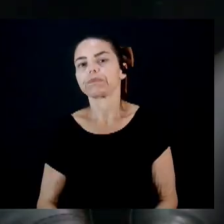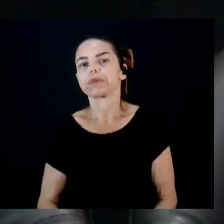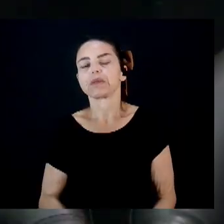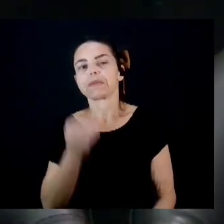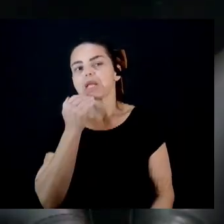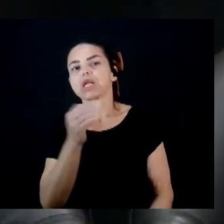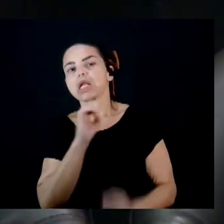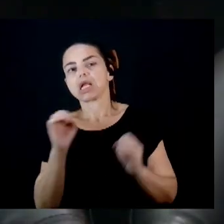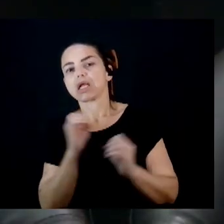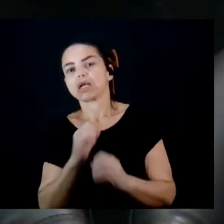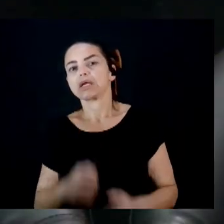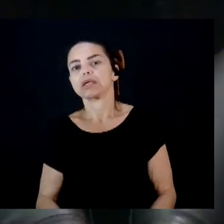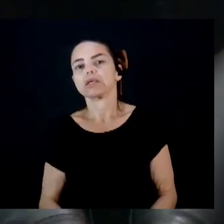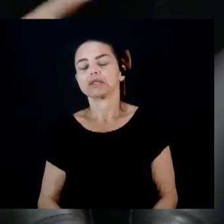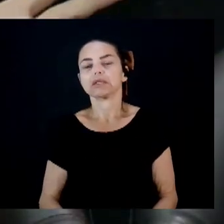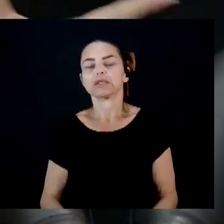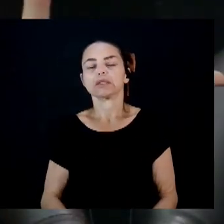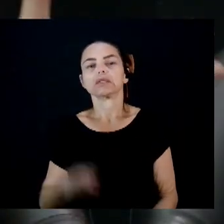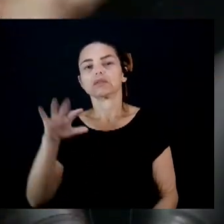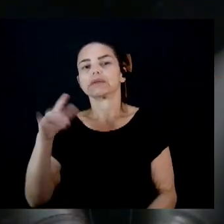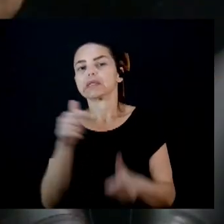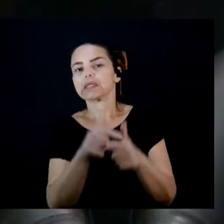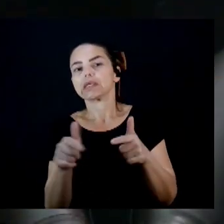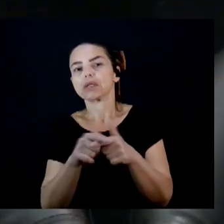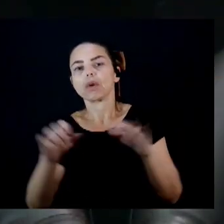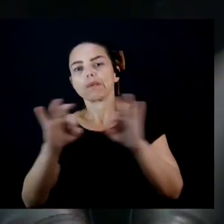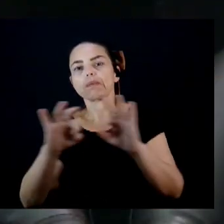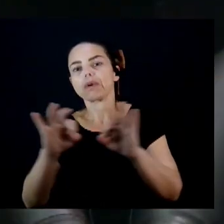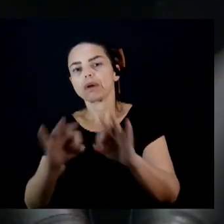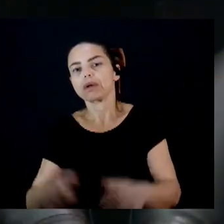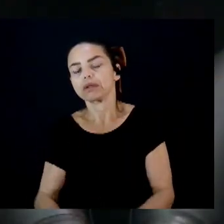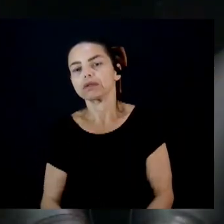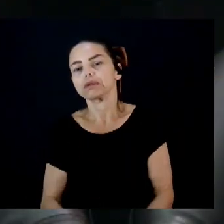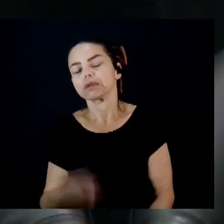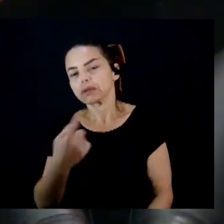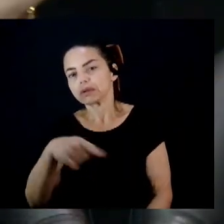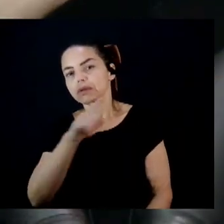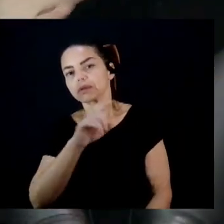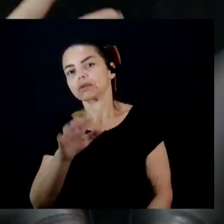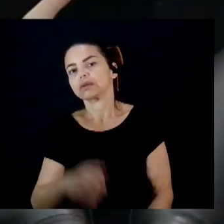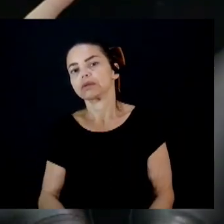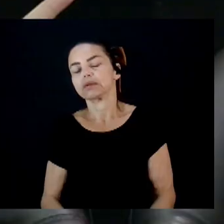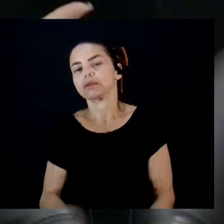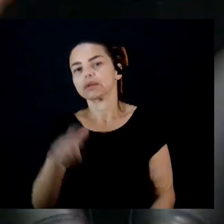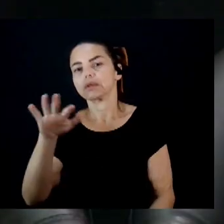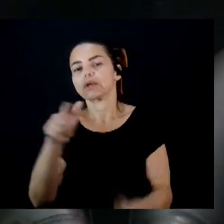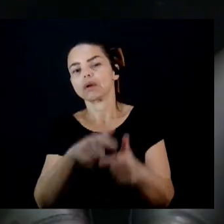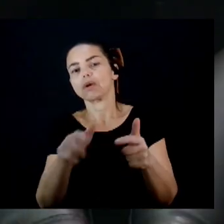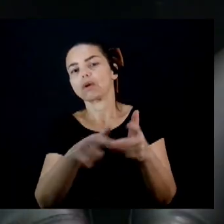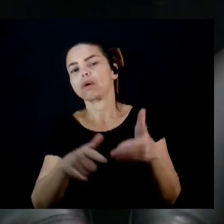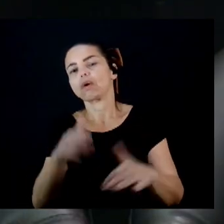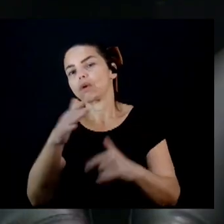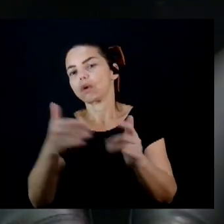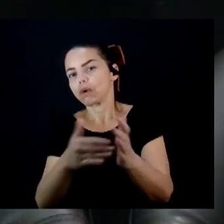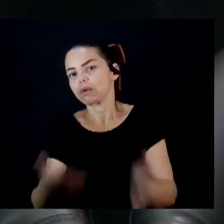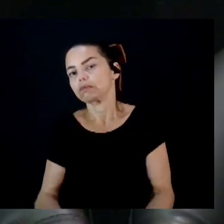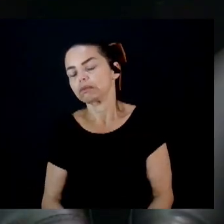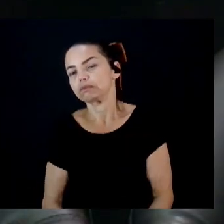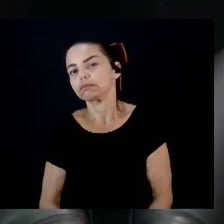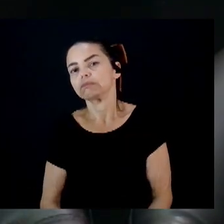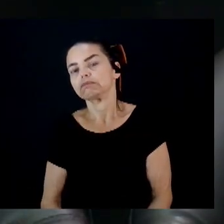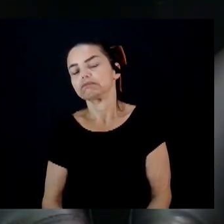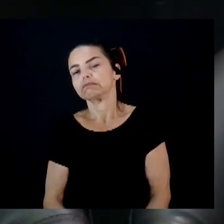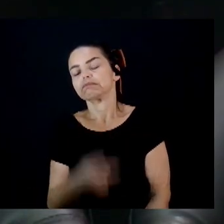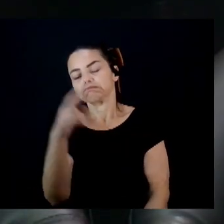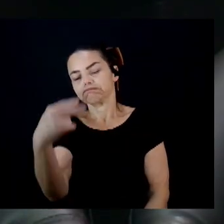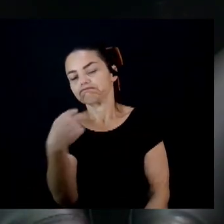coisa, que ela não tá resolvendo nenhum problema, porque a gente acaba resolvendo o problema de todo mundo e a gente não se olha.